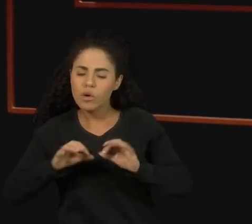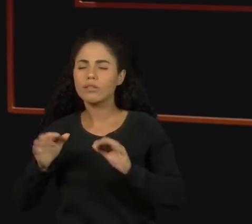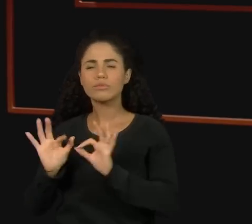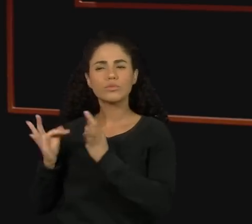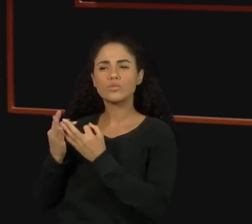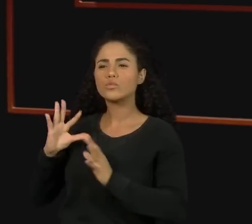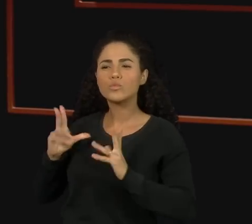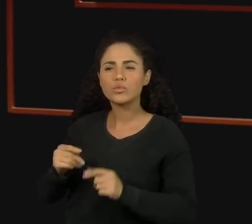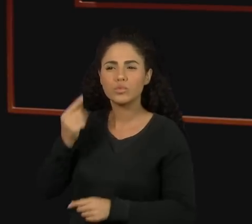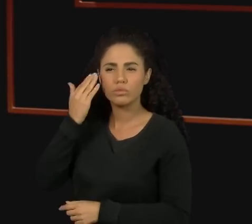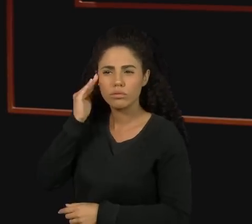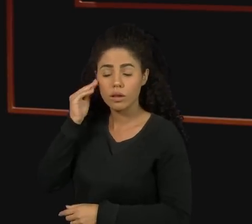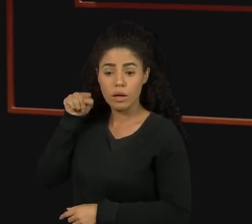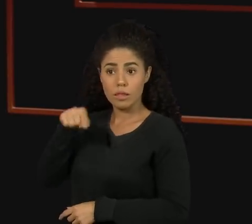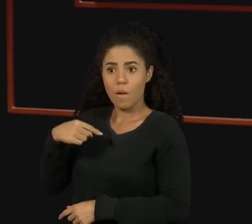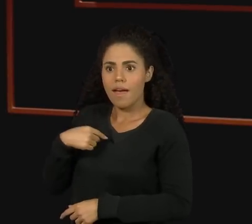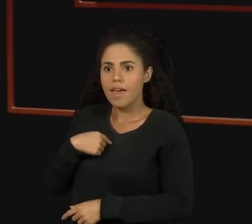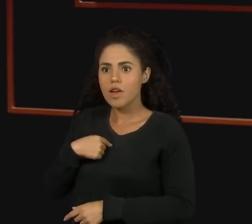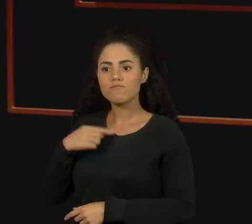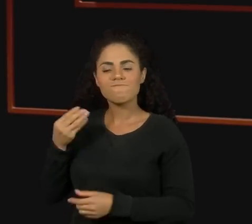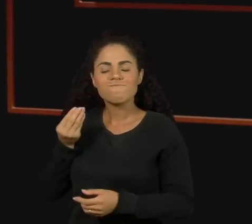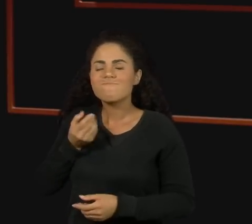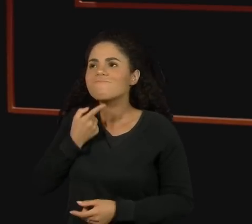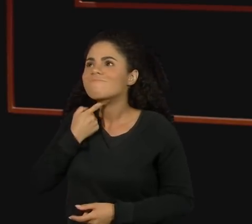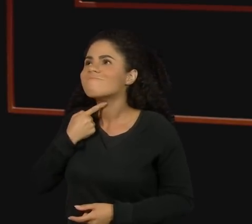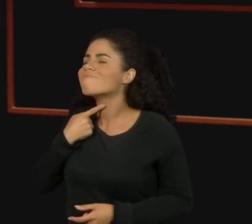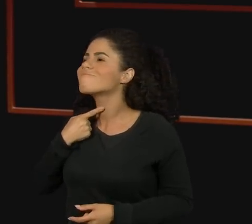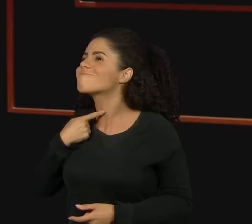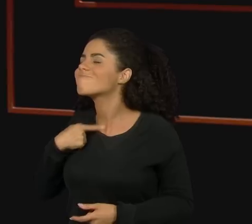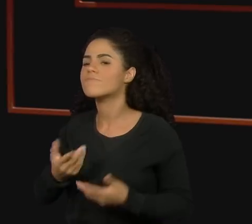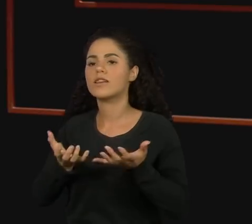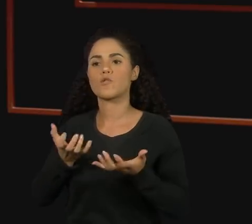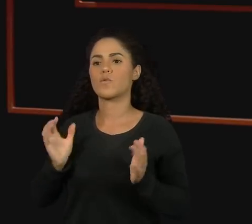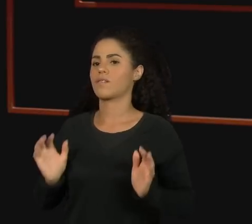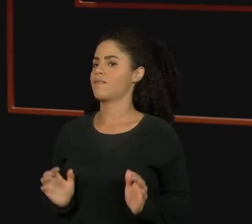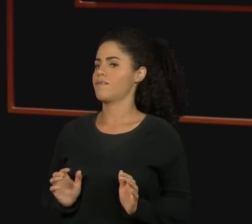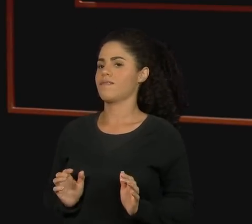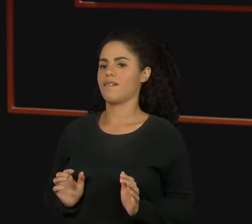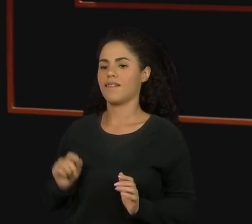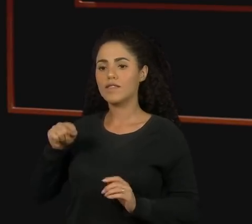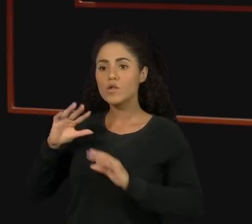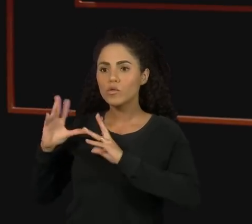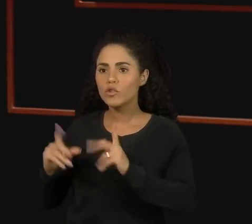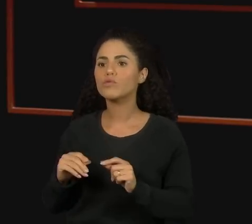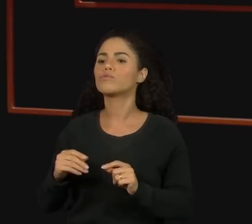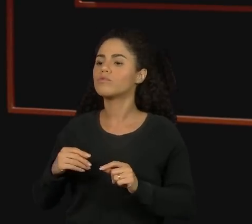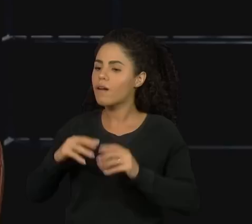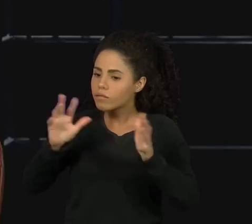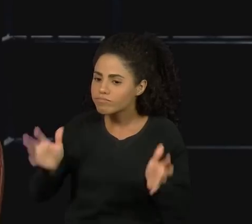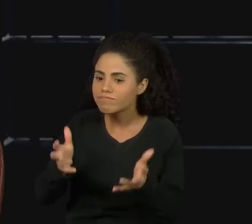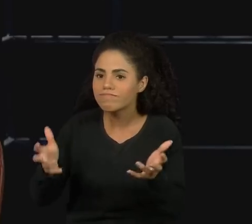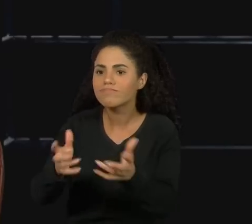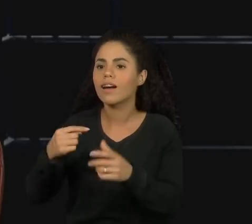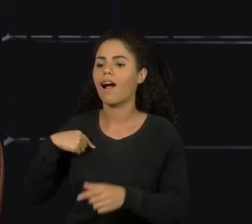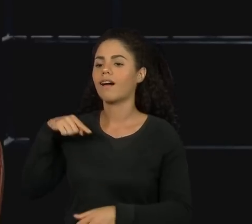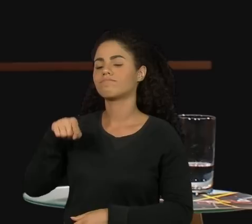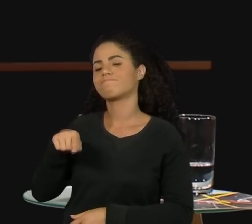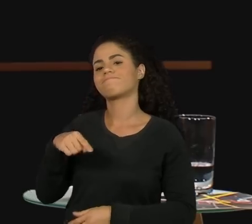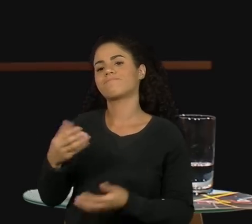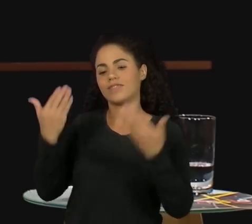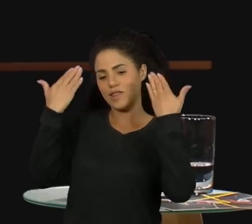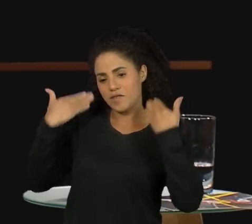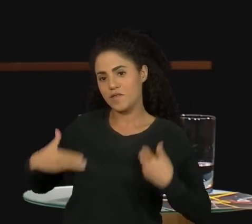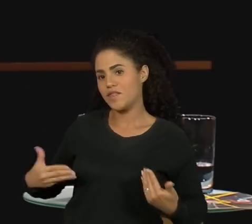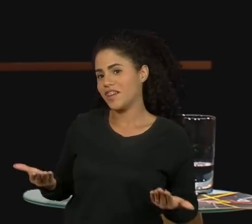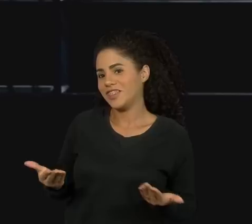ligado a mim. Então eu era muito sedento para isso. Então foi tudo afunilando para que eu me tornasse essa pessoa que eu sou